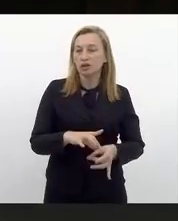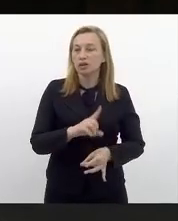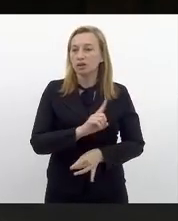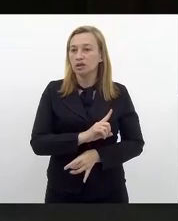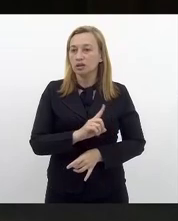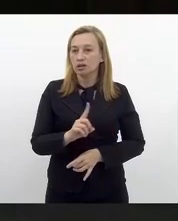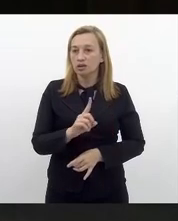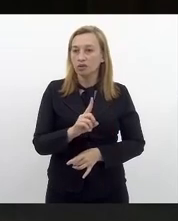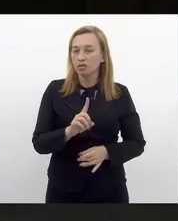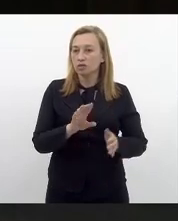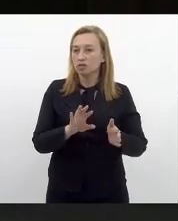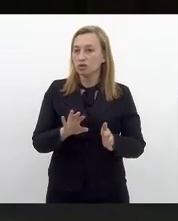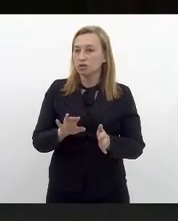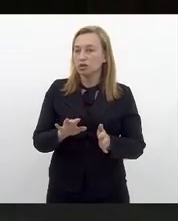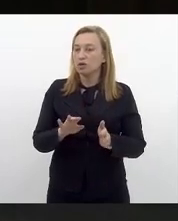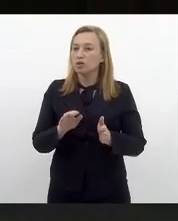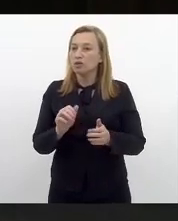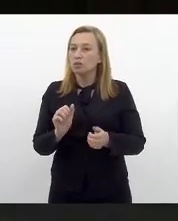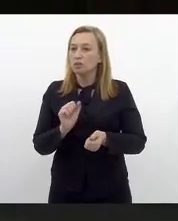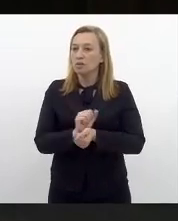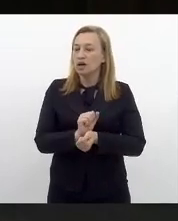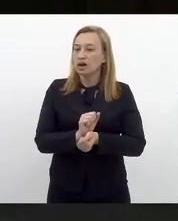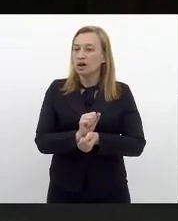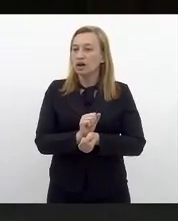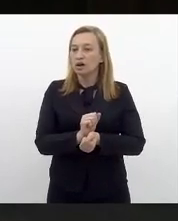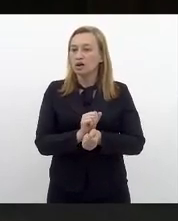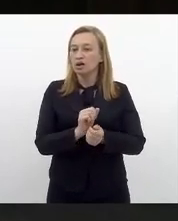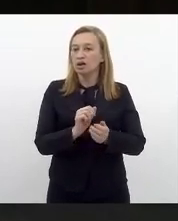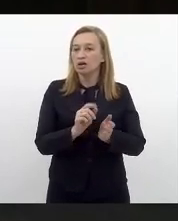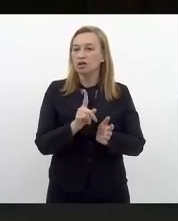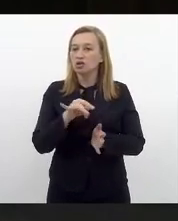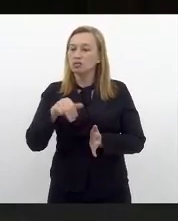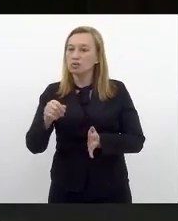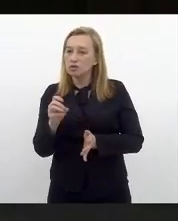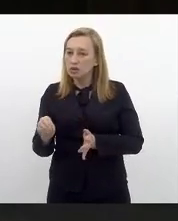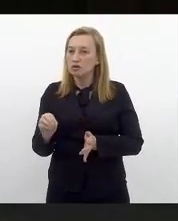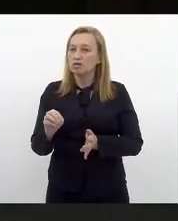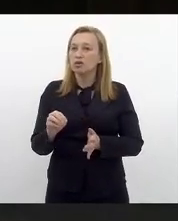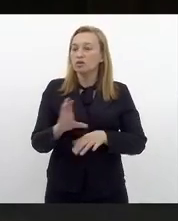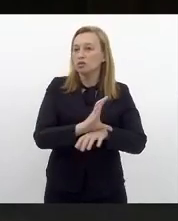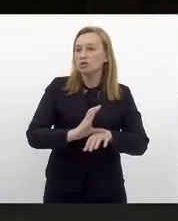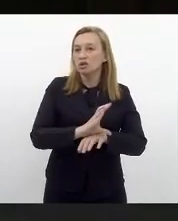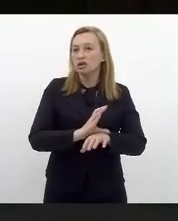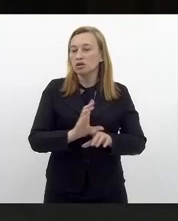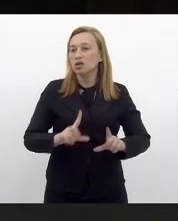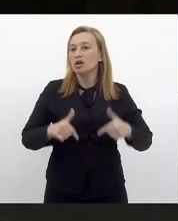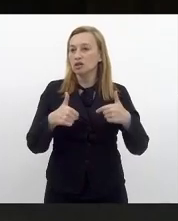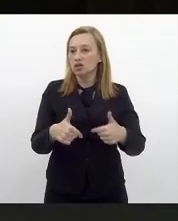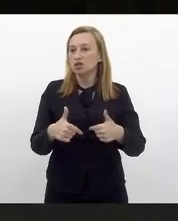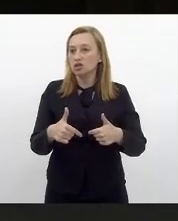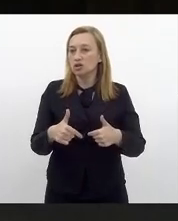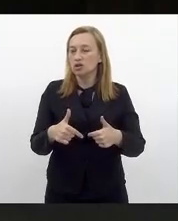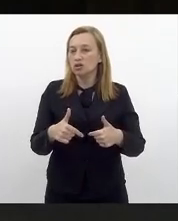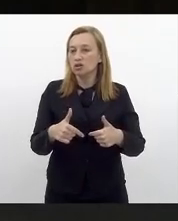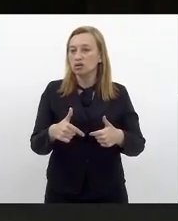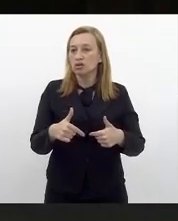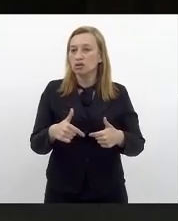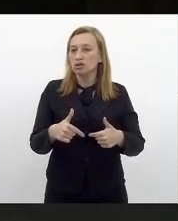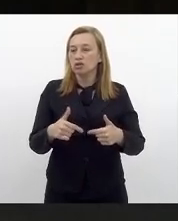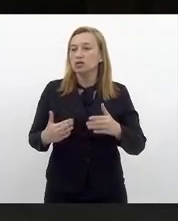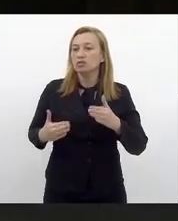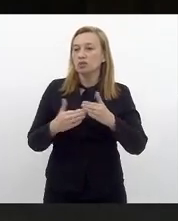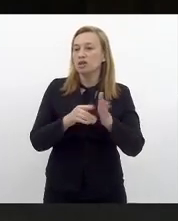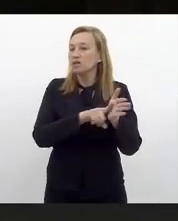resolve não dispensam ou suspendem o cumprimento de dispositivos constitucionais e atos normativos que disponham sobre